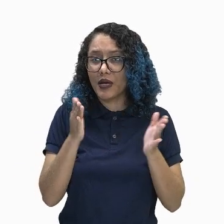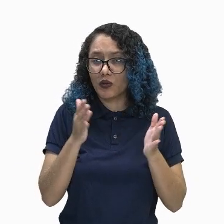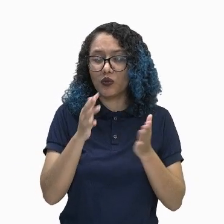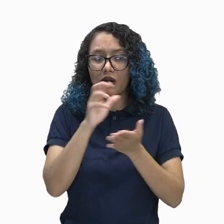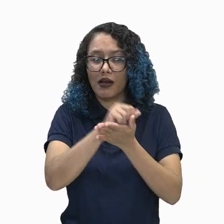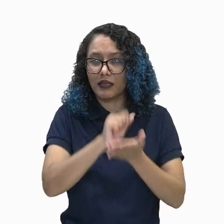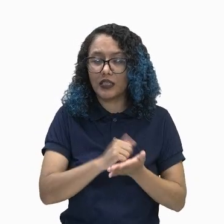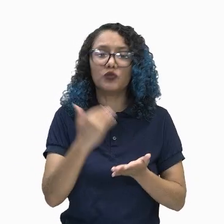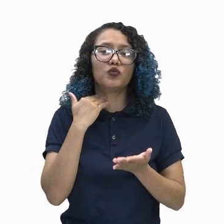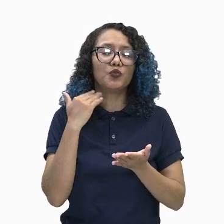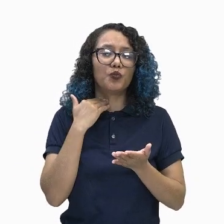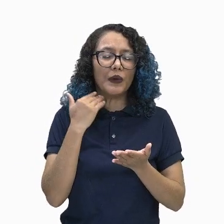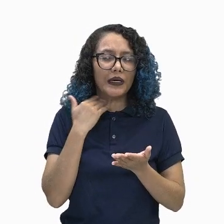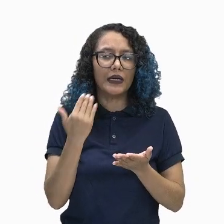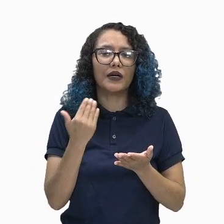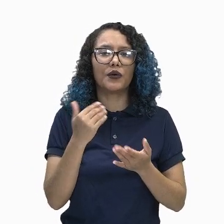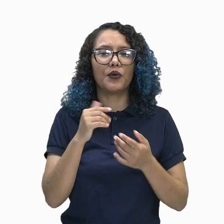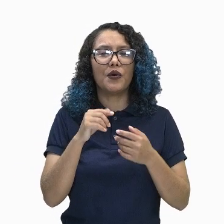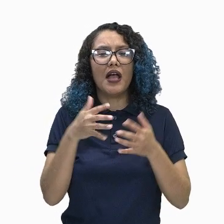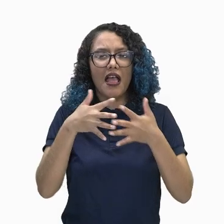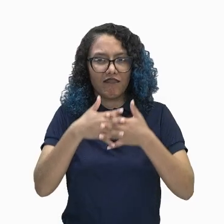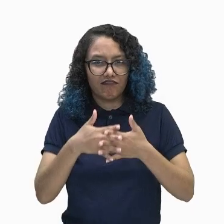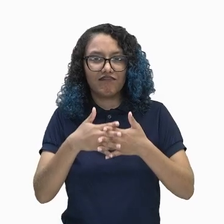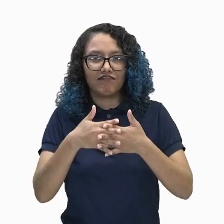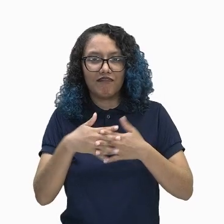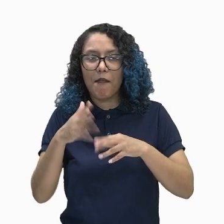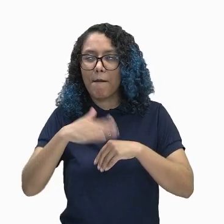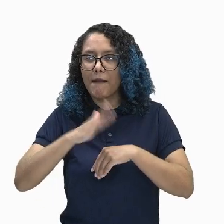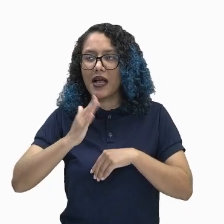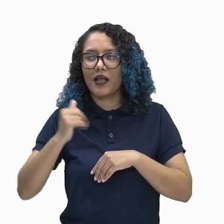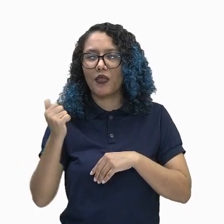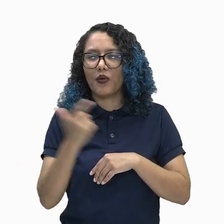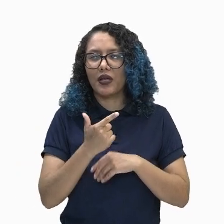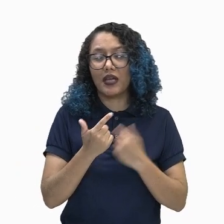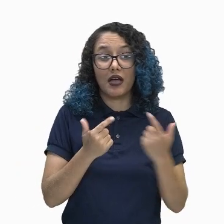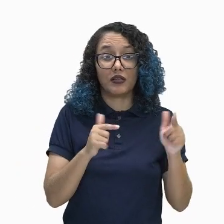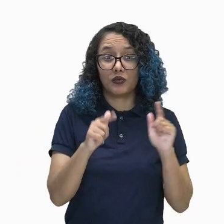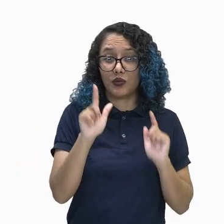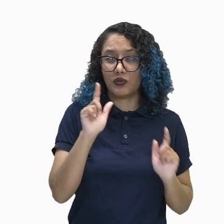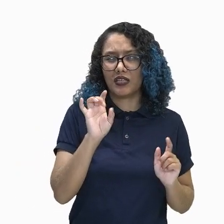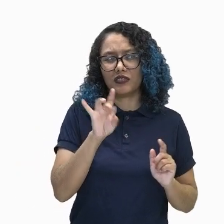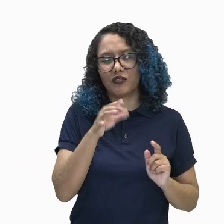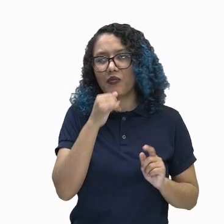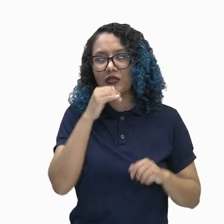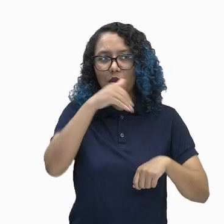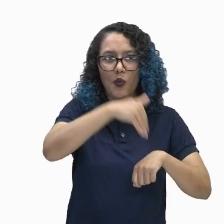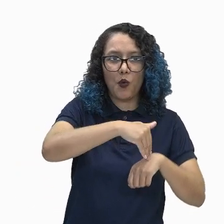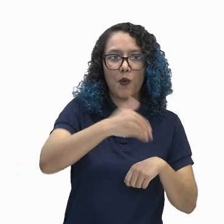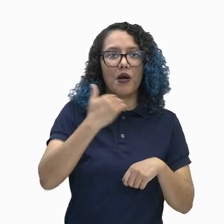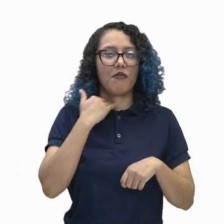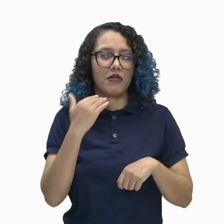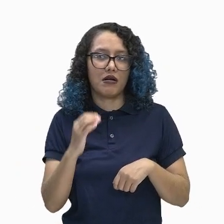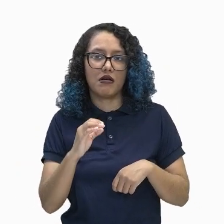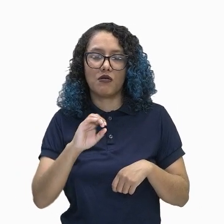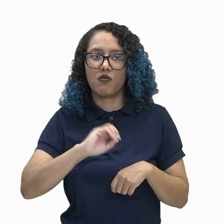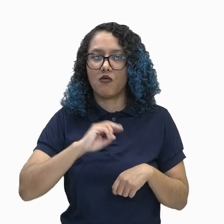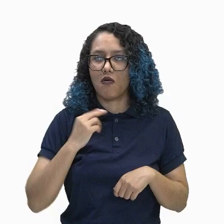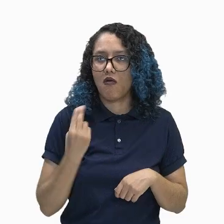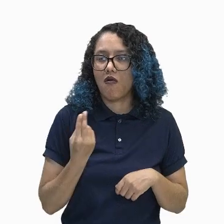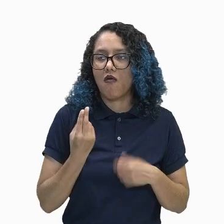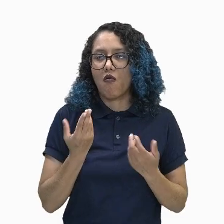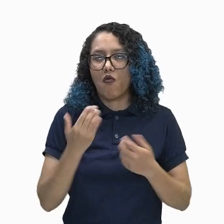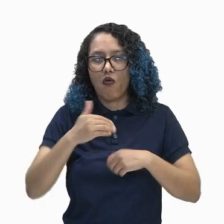vê como algo muito mais complexo do que realmente é apenas colocar a culpa em